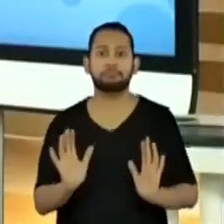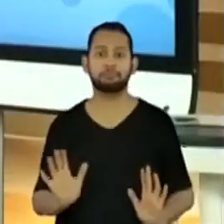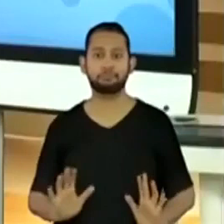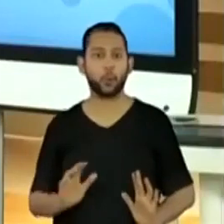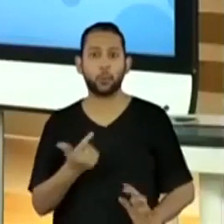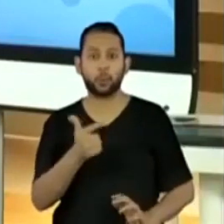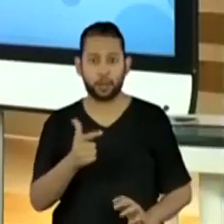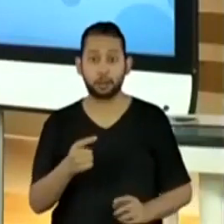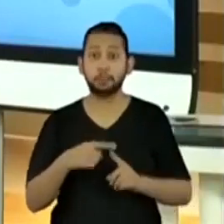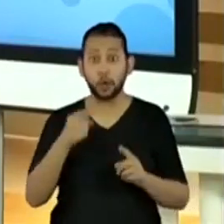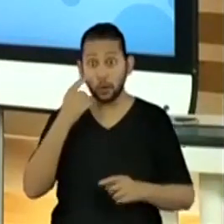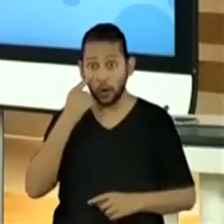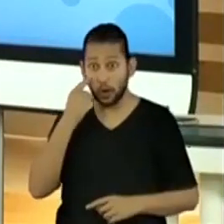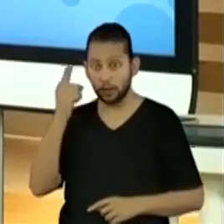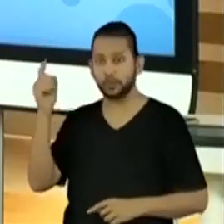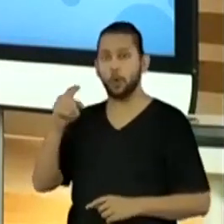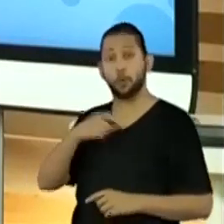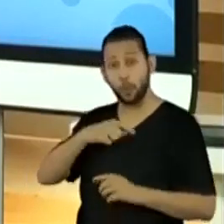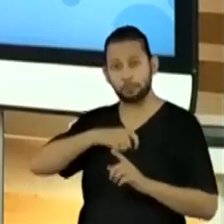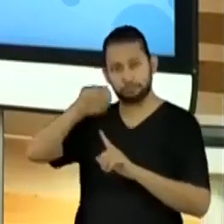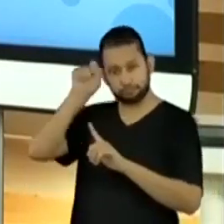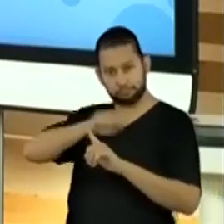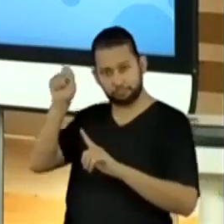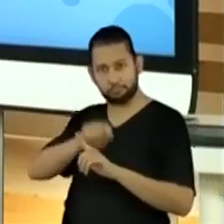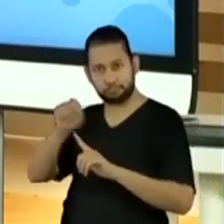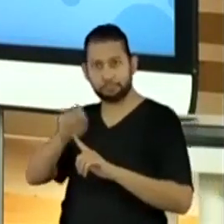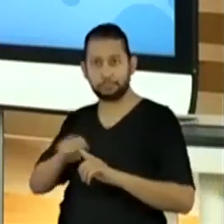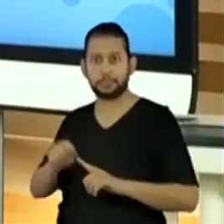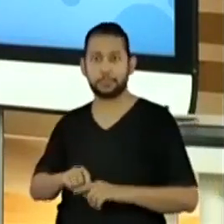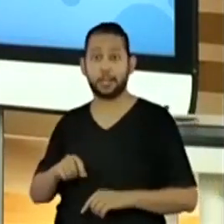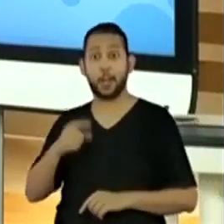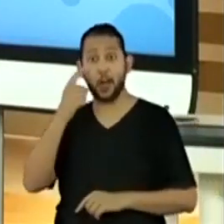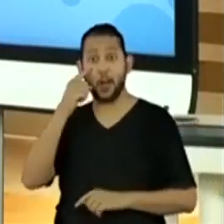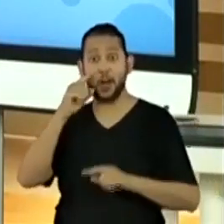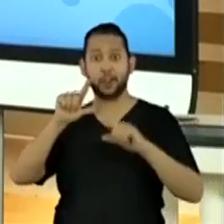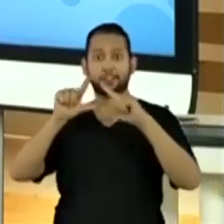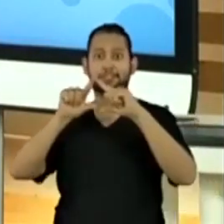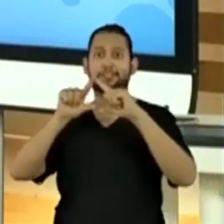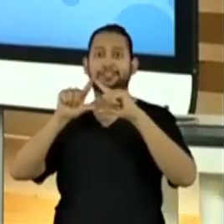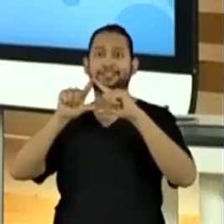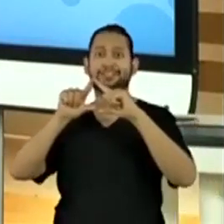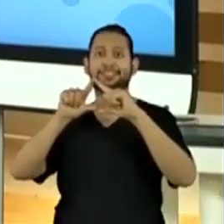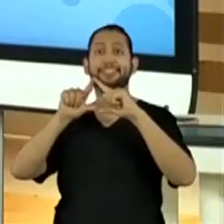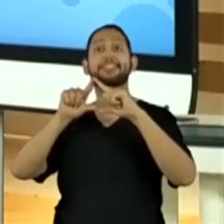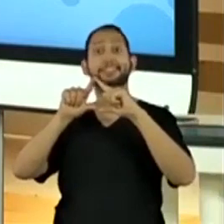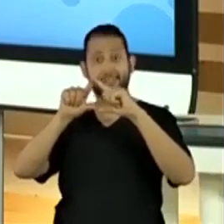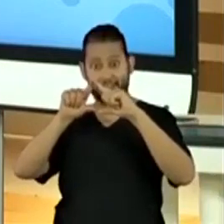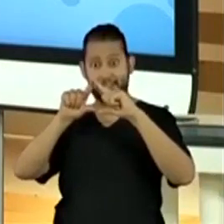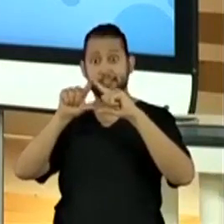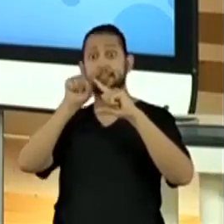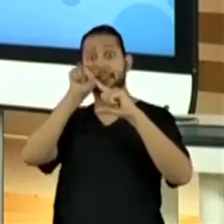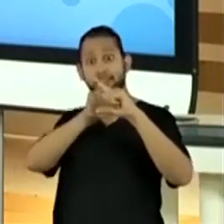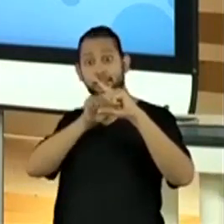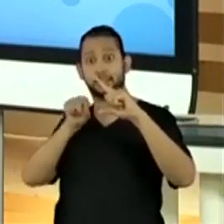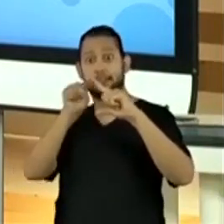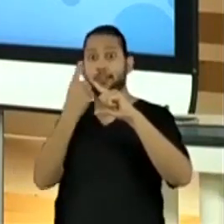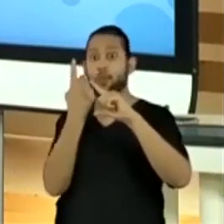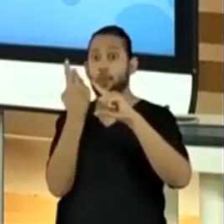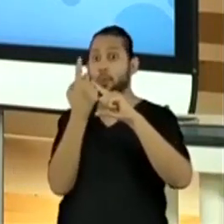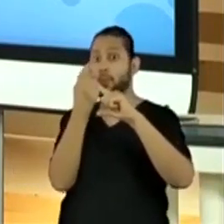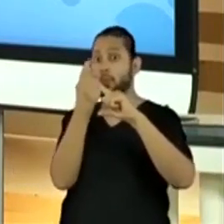cá, eu vou destacar com a caneta. Ó, aqui, esse pedaço, eu tenho uma